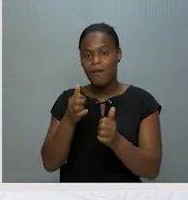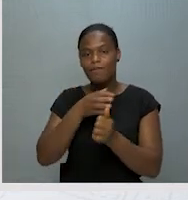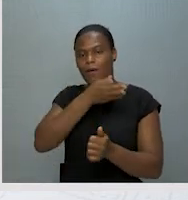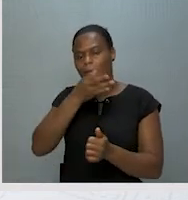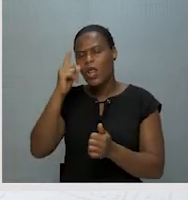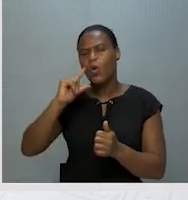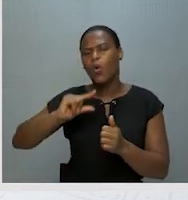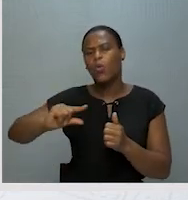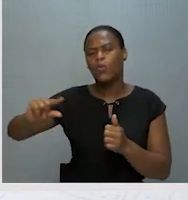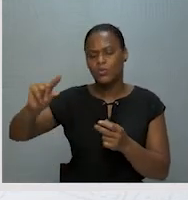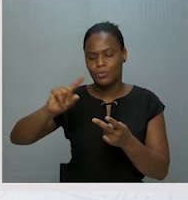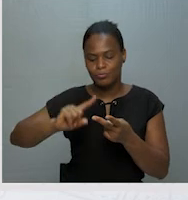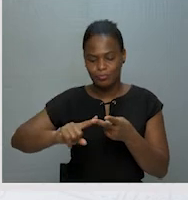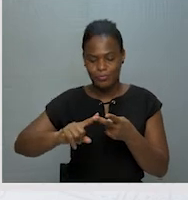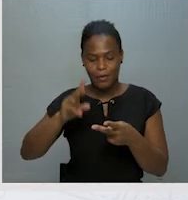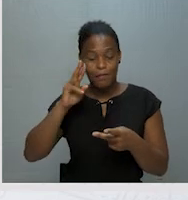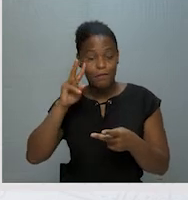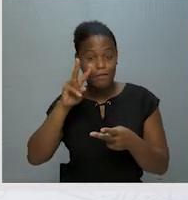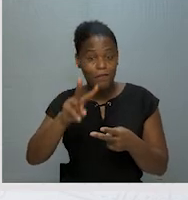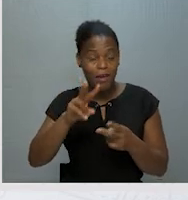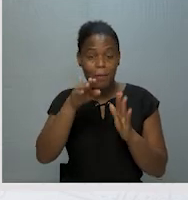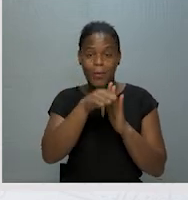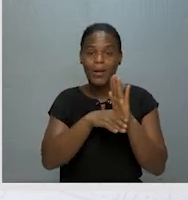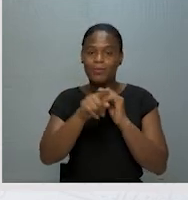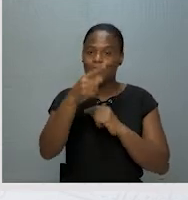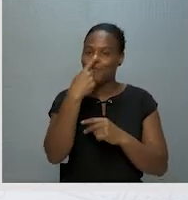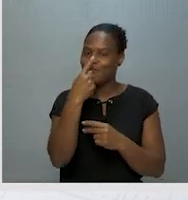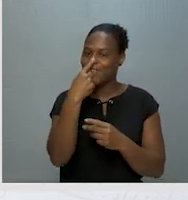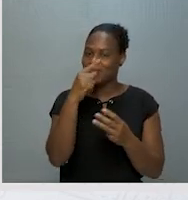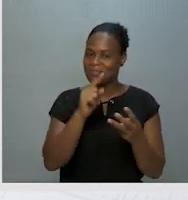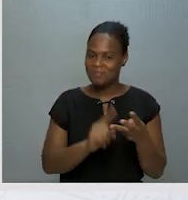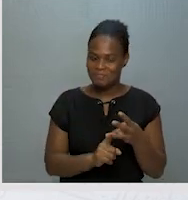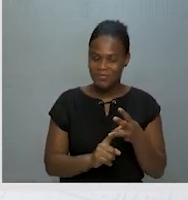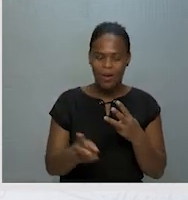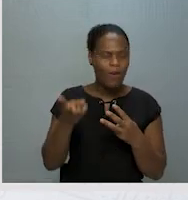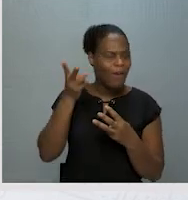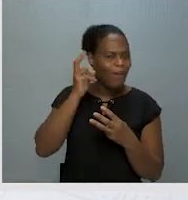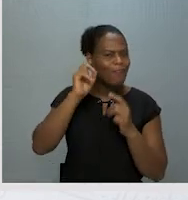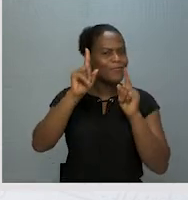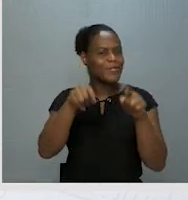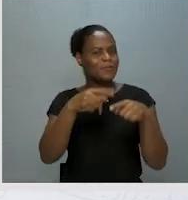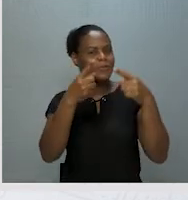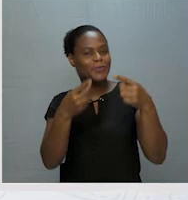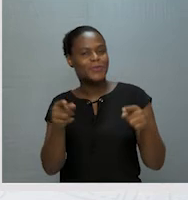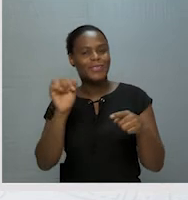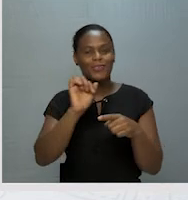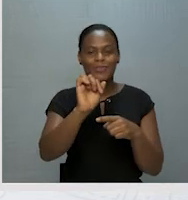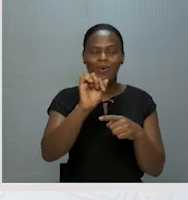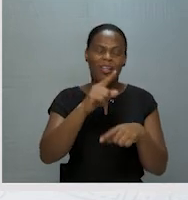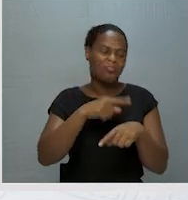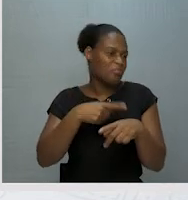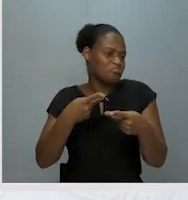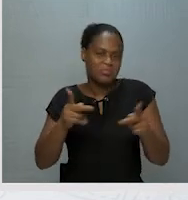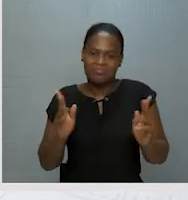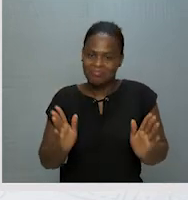familiar que está longe. Ver os teus programas favoritos. Ouvir música nos teus